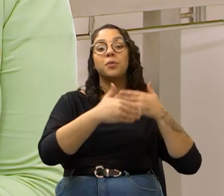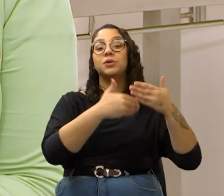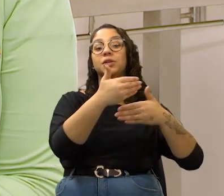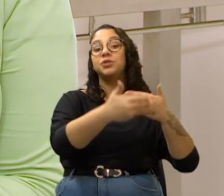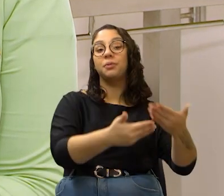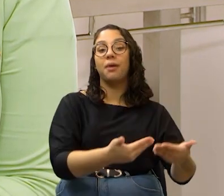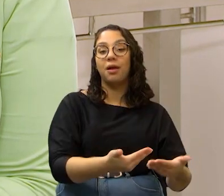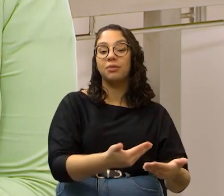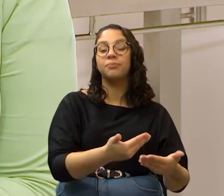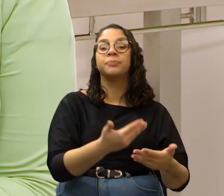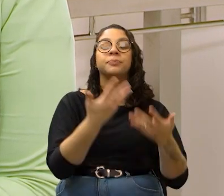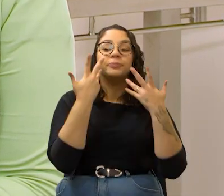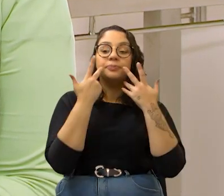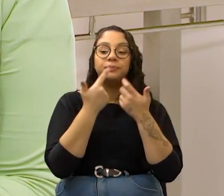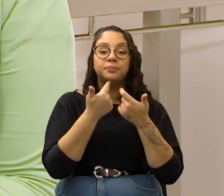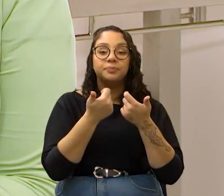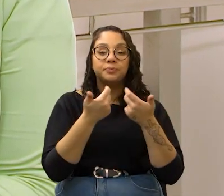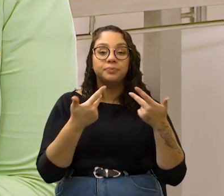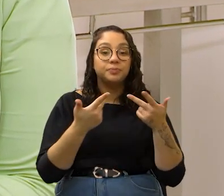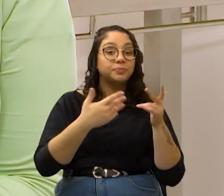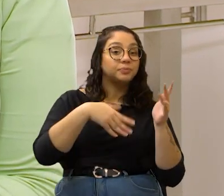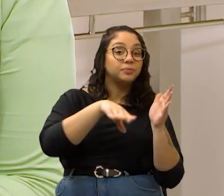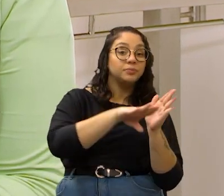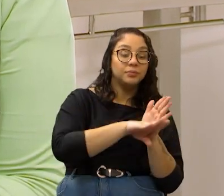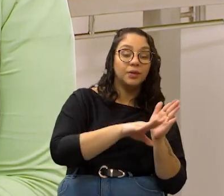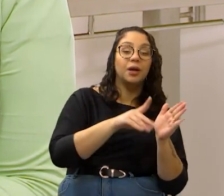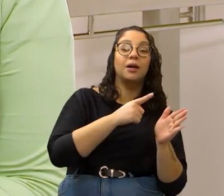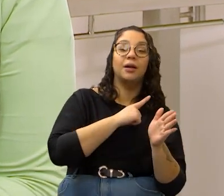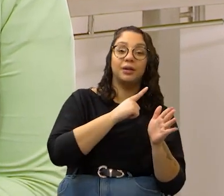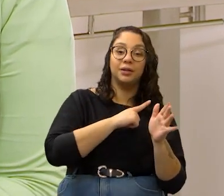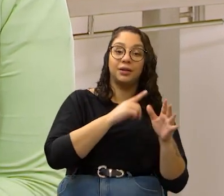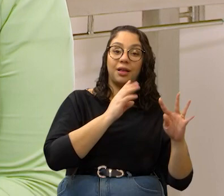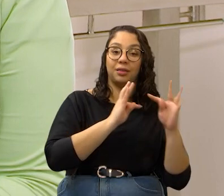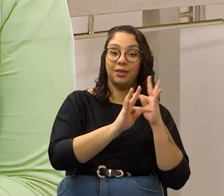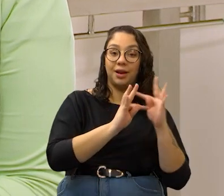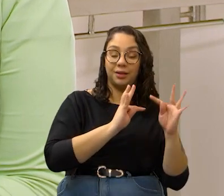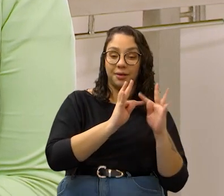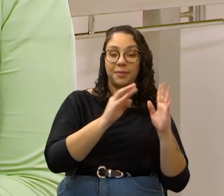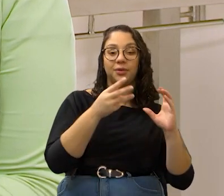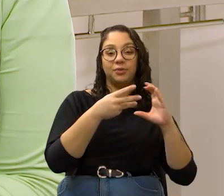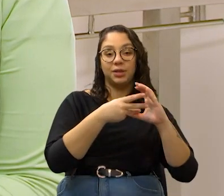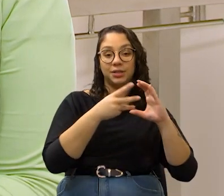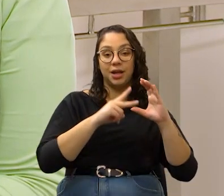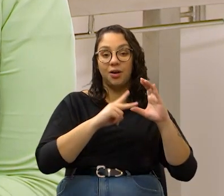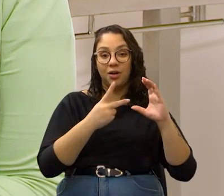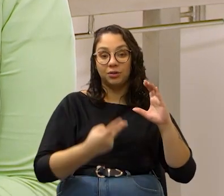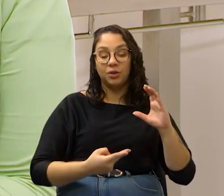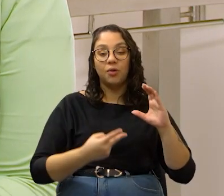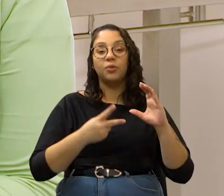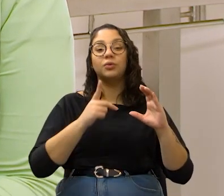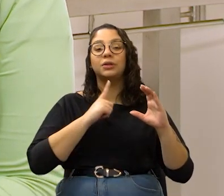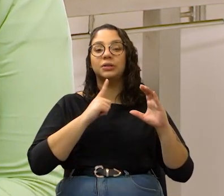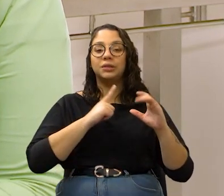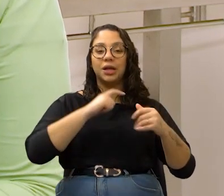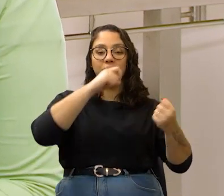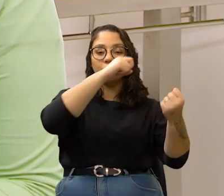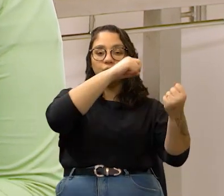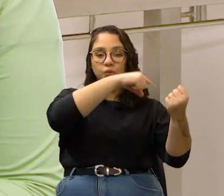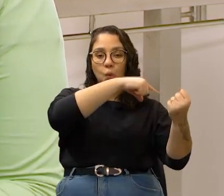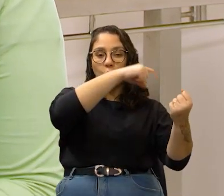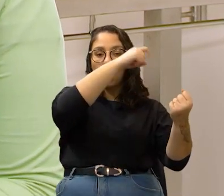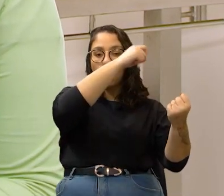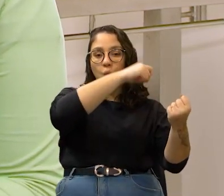o procedimento. Quando o animal vem para vocês e vai fazer esse tratamento da célula-tronco, ele fica